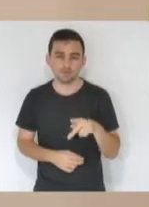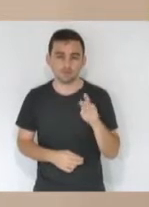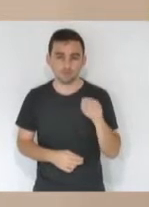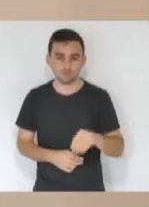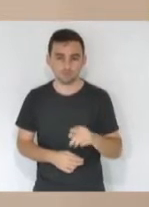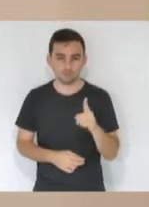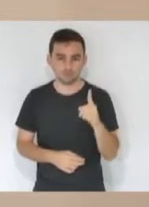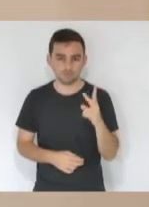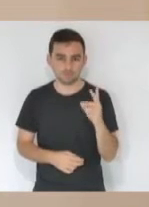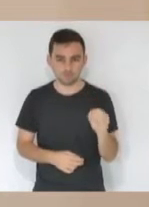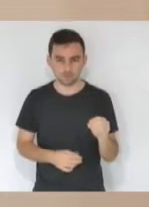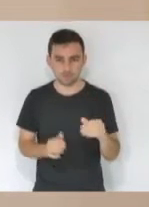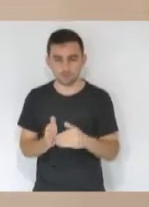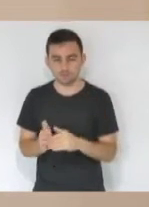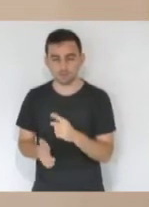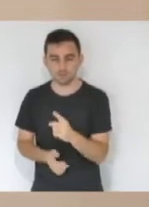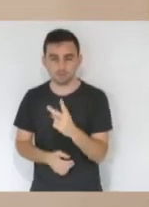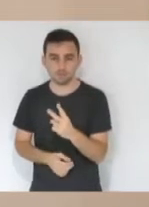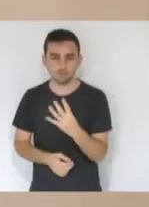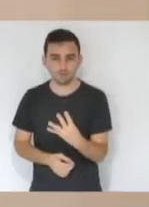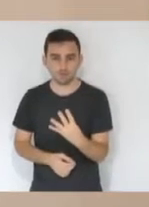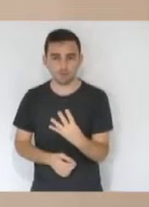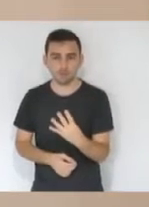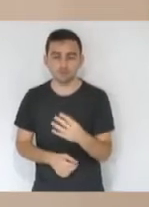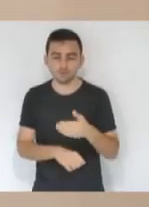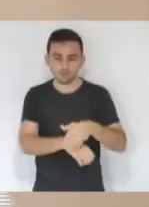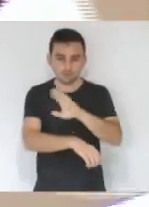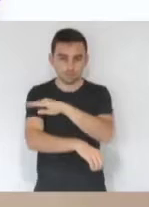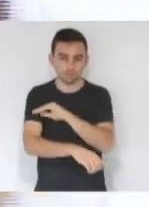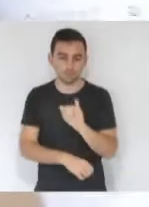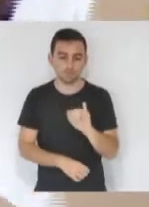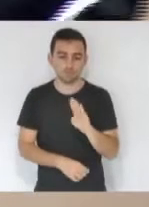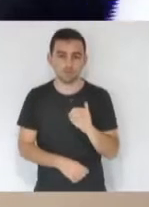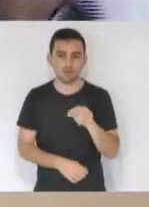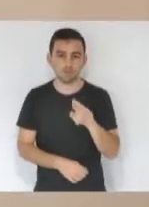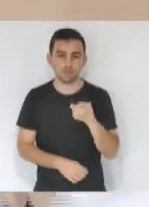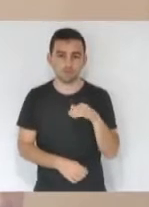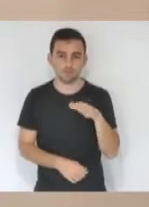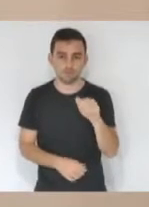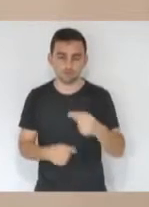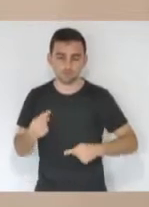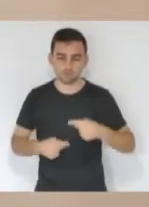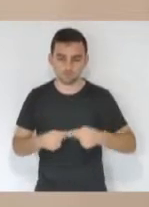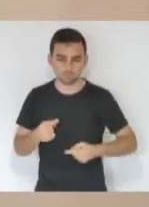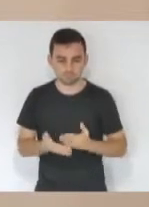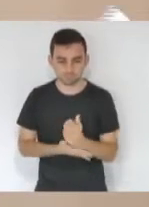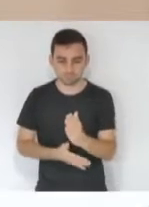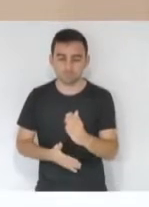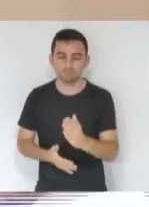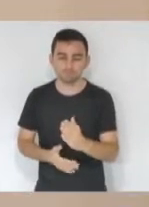localidade serra são miguel município de ibirama discussão votação aprovado